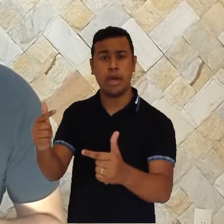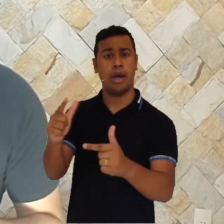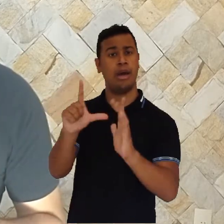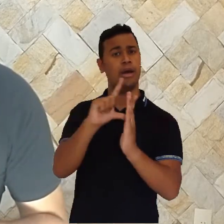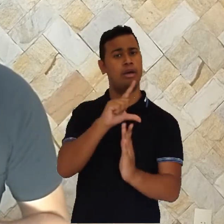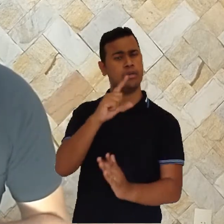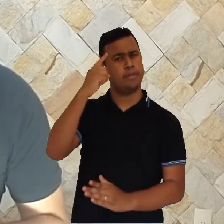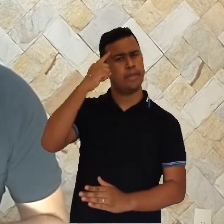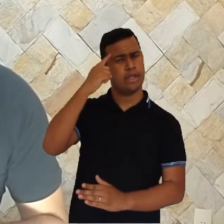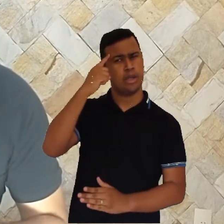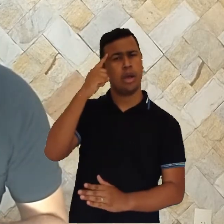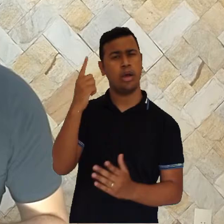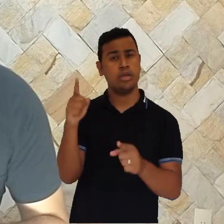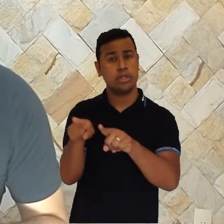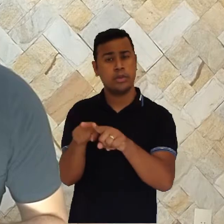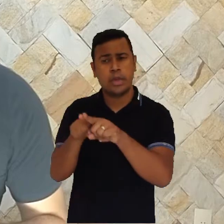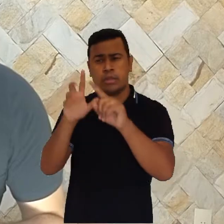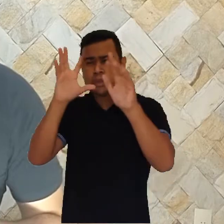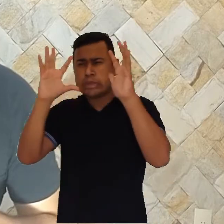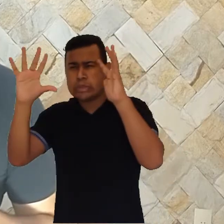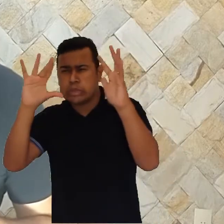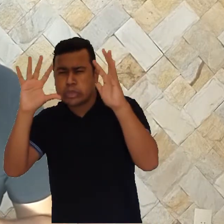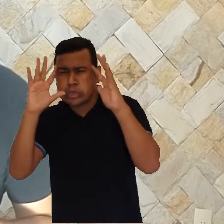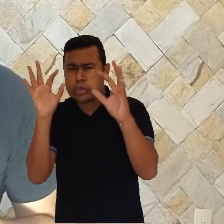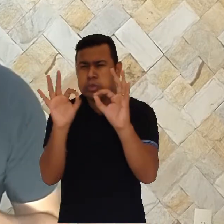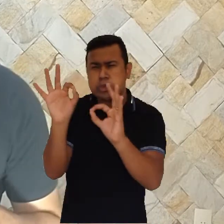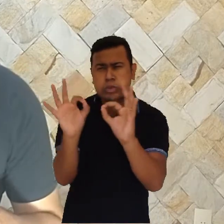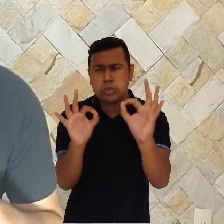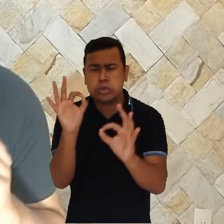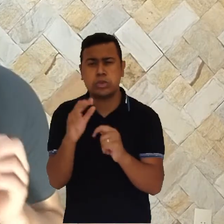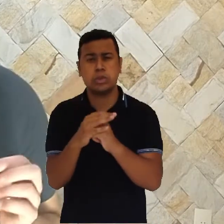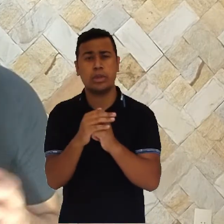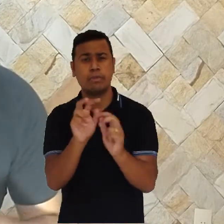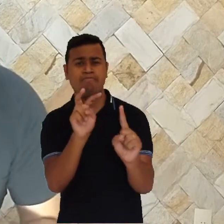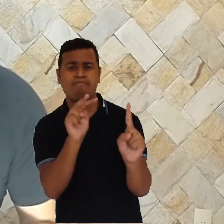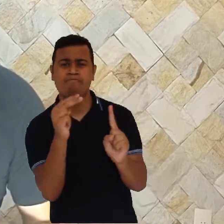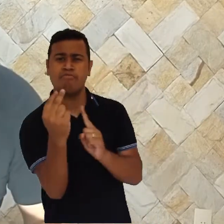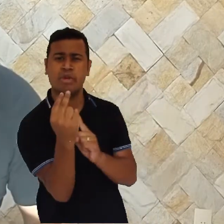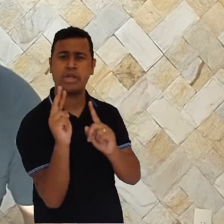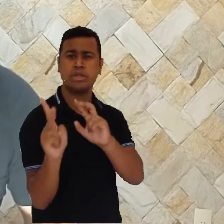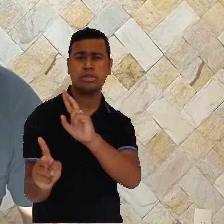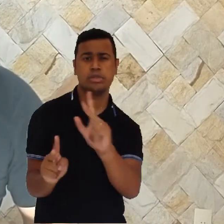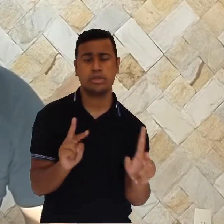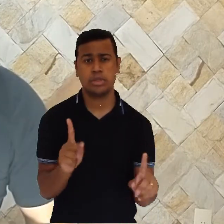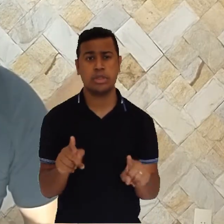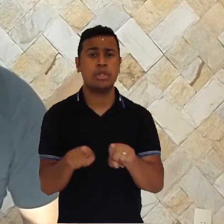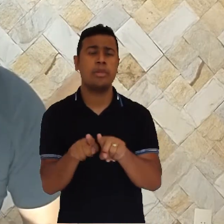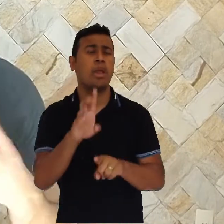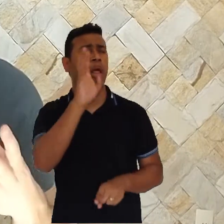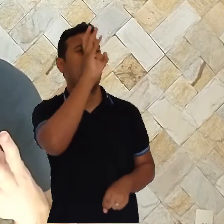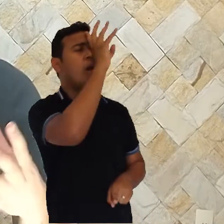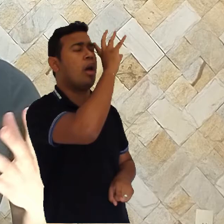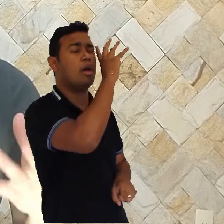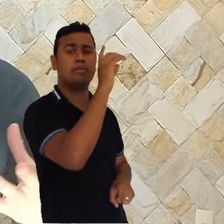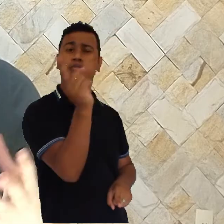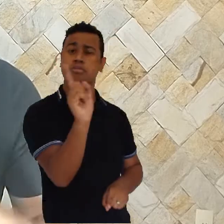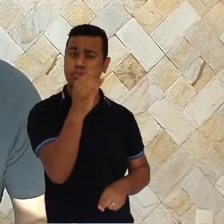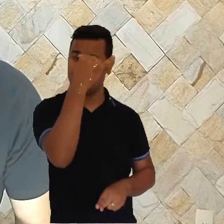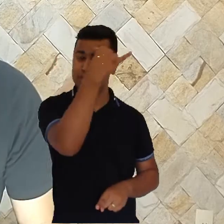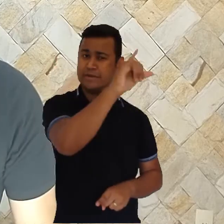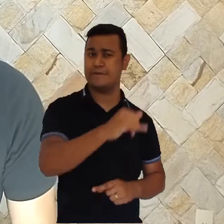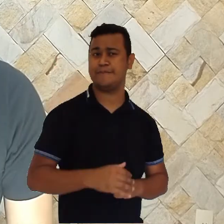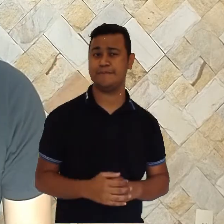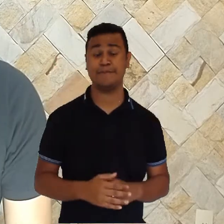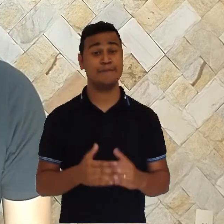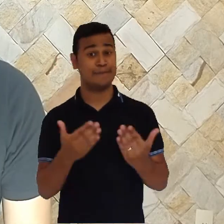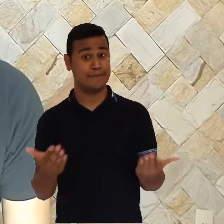e associar informações mentalmente, pensar em diferentes perspectivas e evitar distrações. Logo, elas são muito